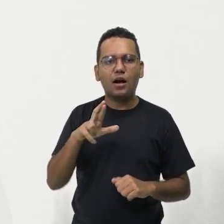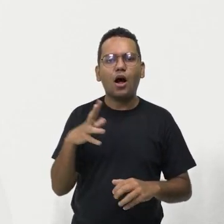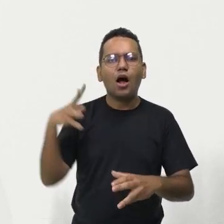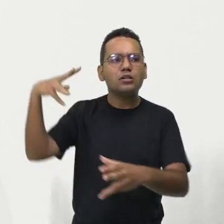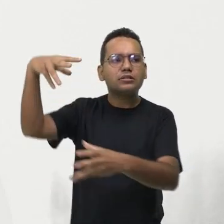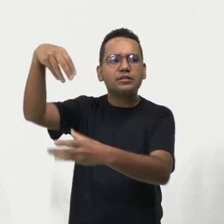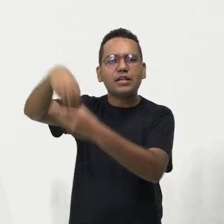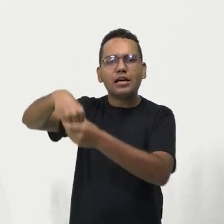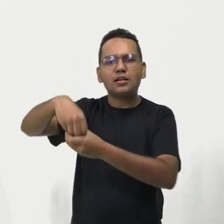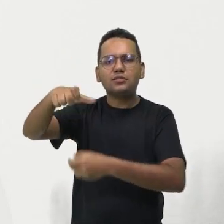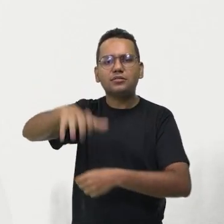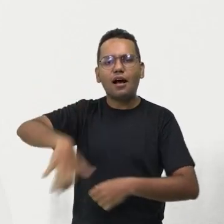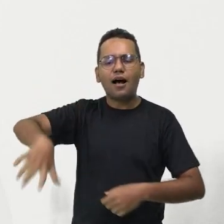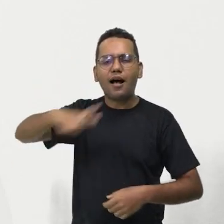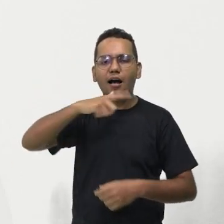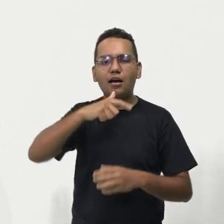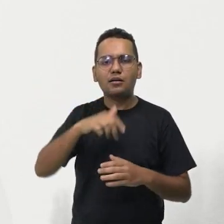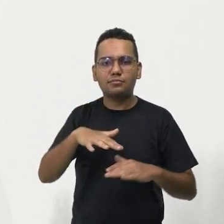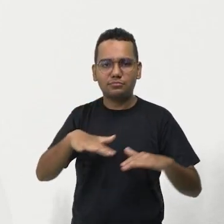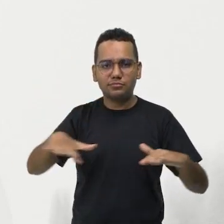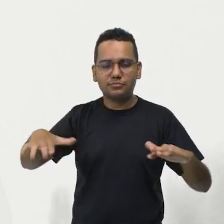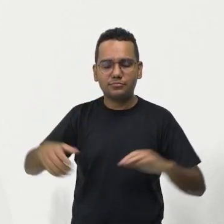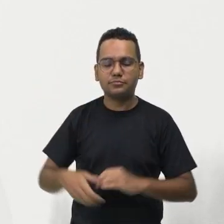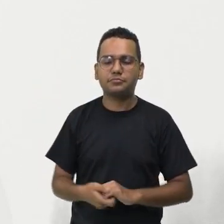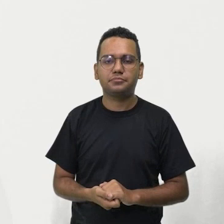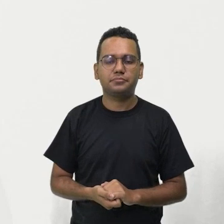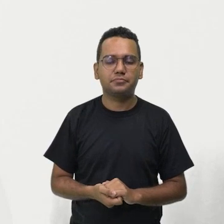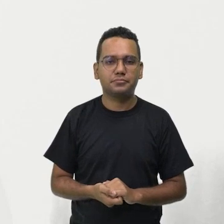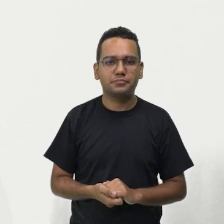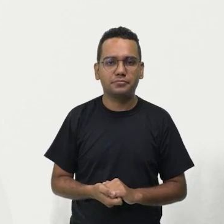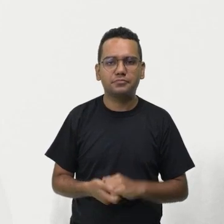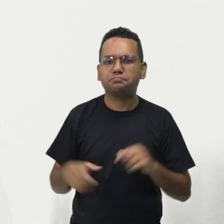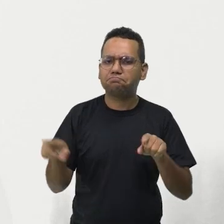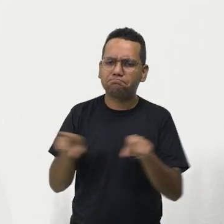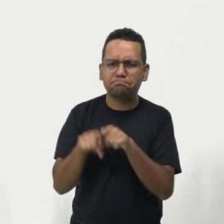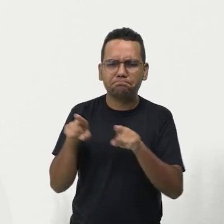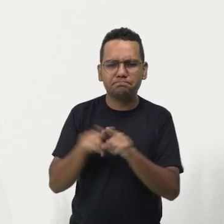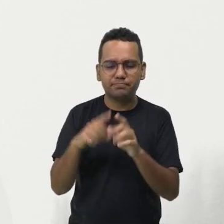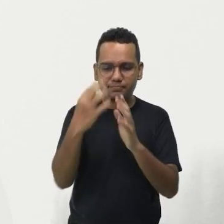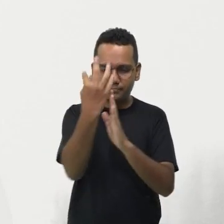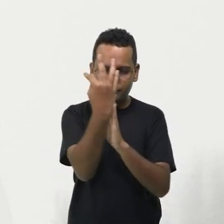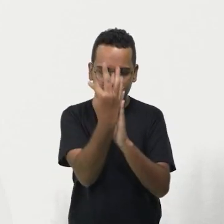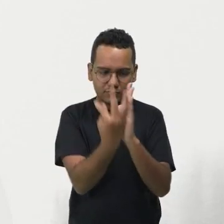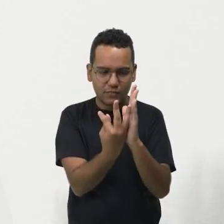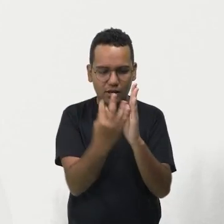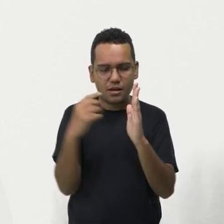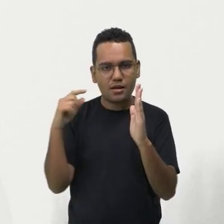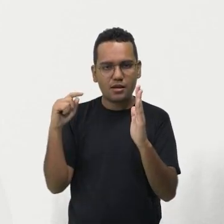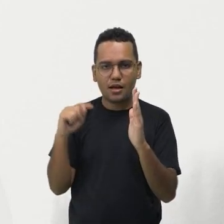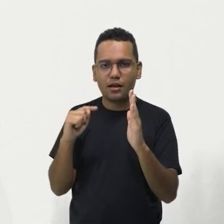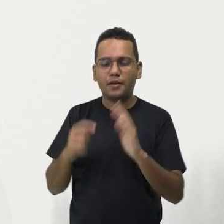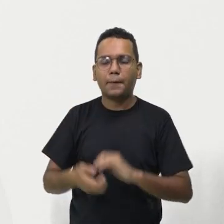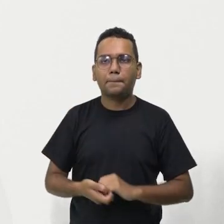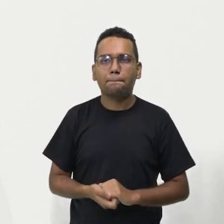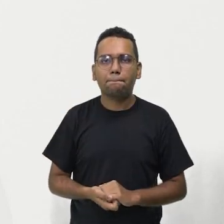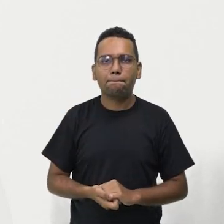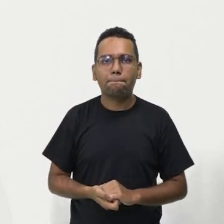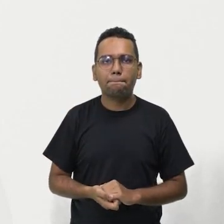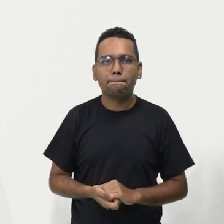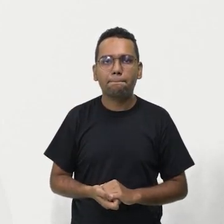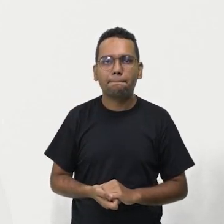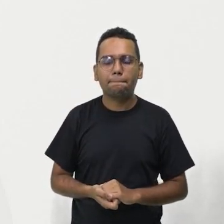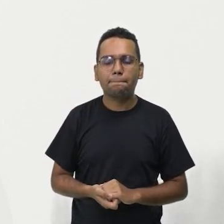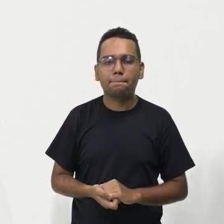esses peixes vivem, certo? Observem também que nós temos aqui no texto original, exatamente, olha só,